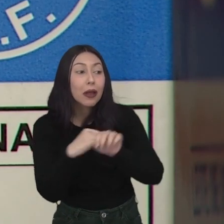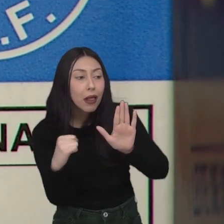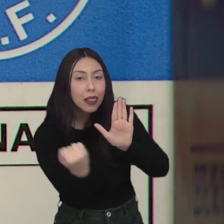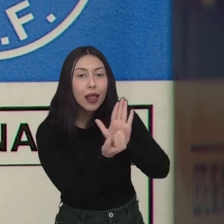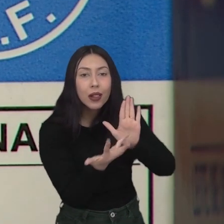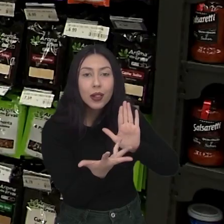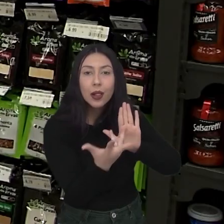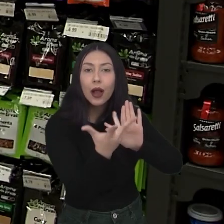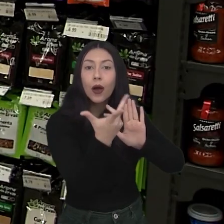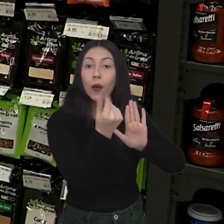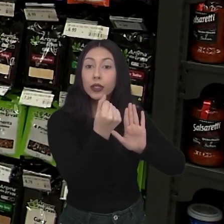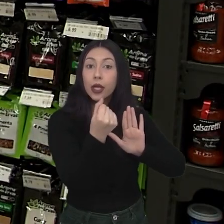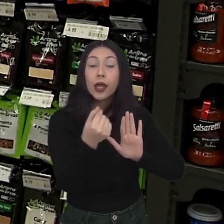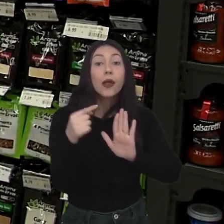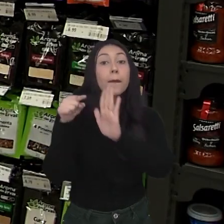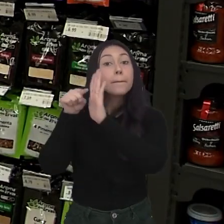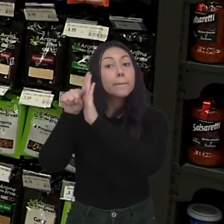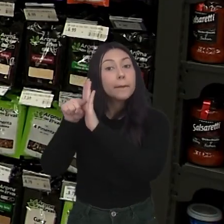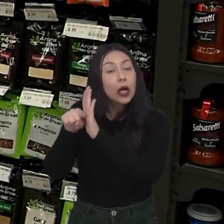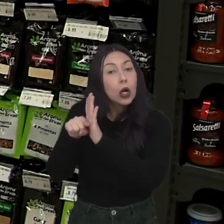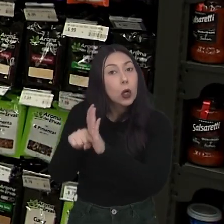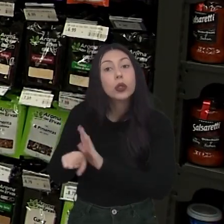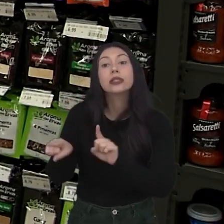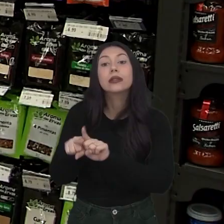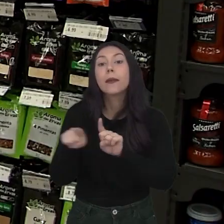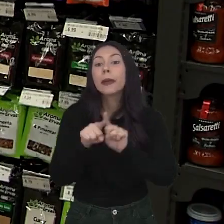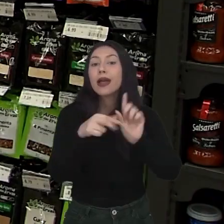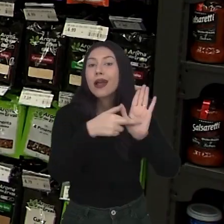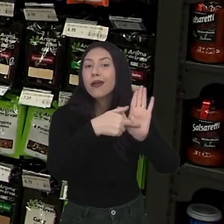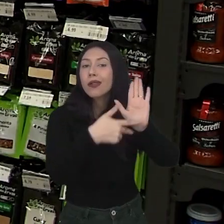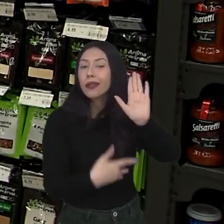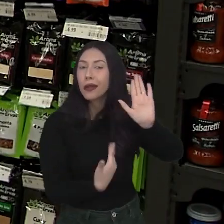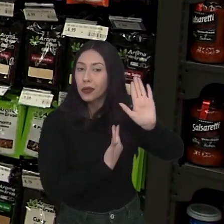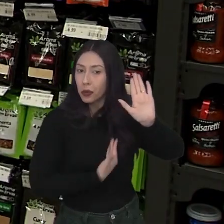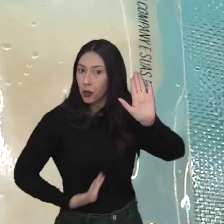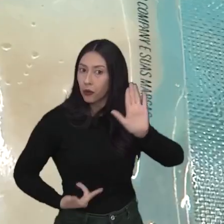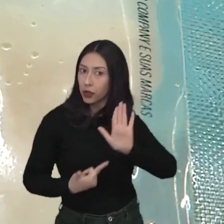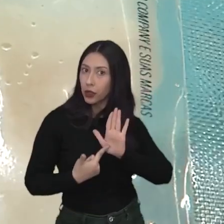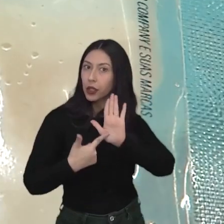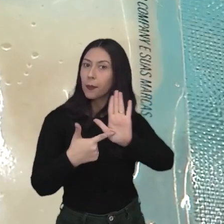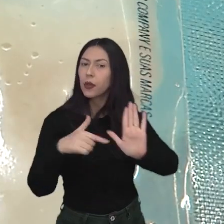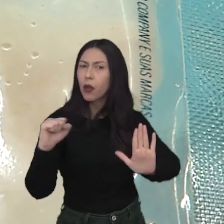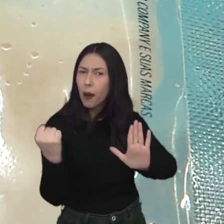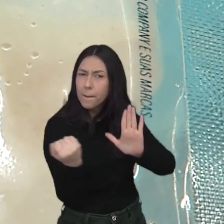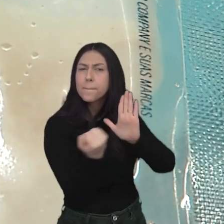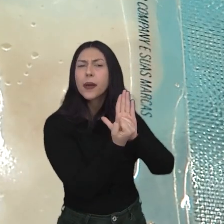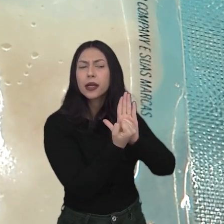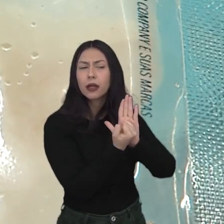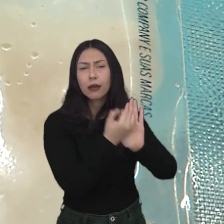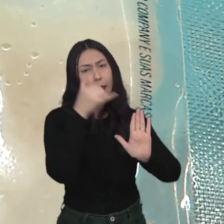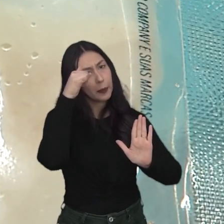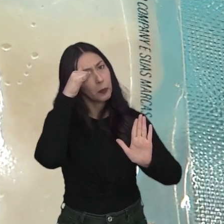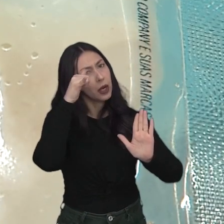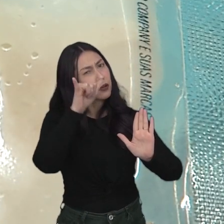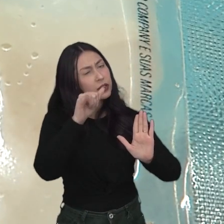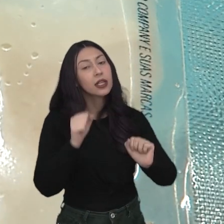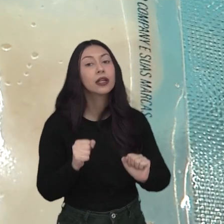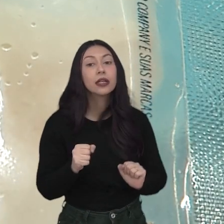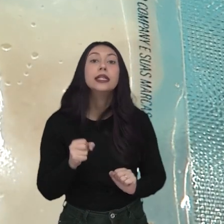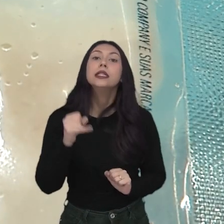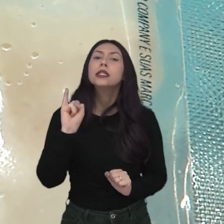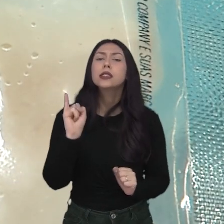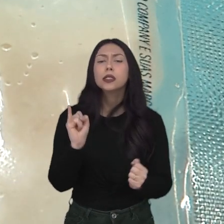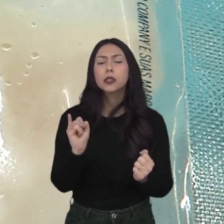de qualidade. Também é possível consultar os relatórios de fiscalização feitos pelo governo que indicam as marcas que devem